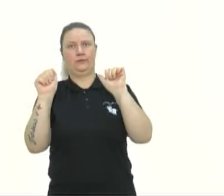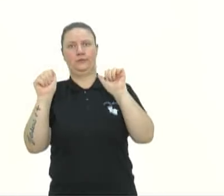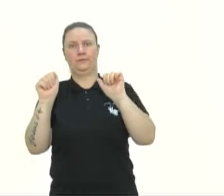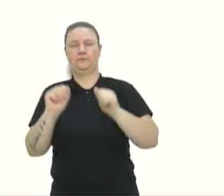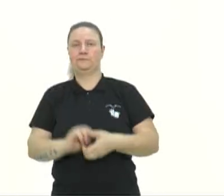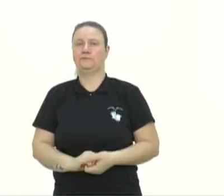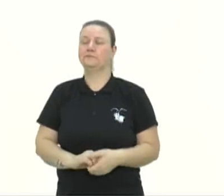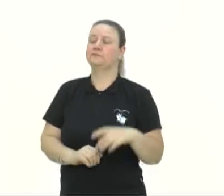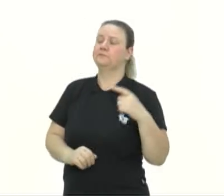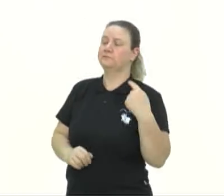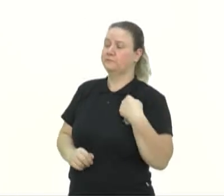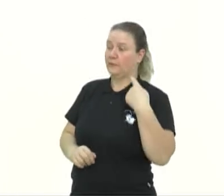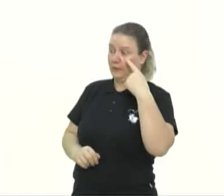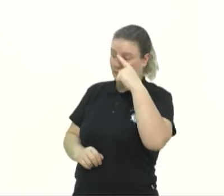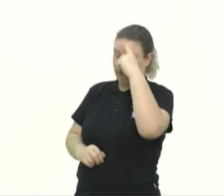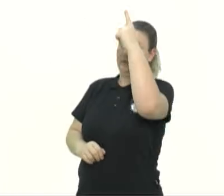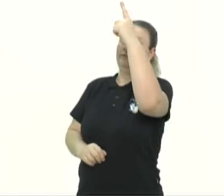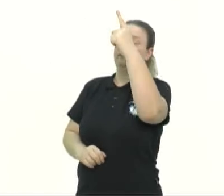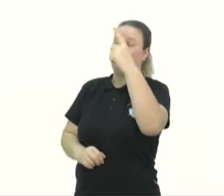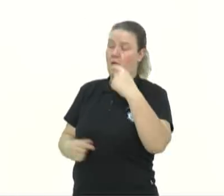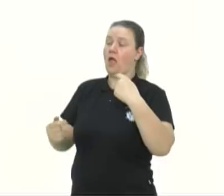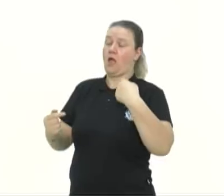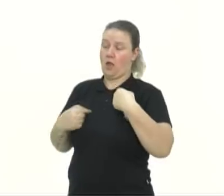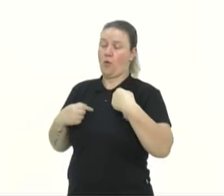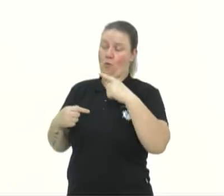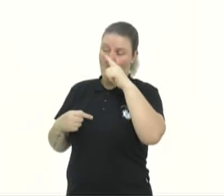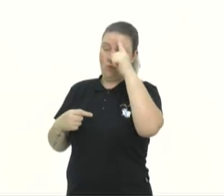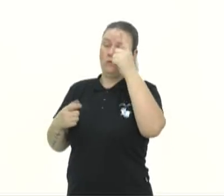Até que um deles teve uma ideia.